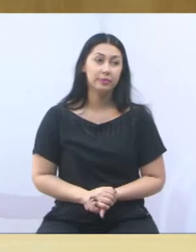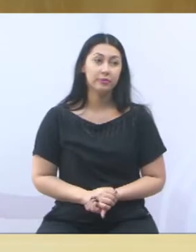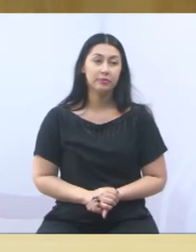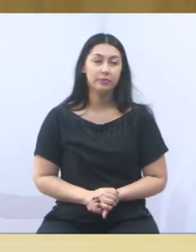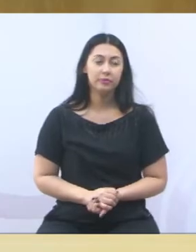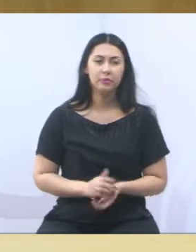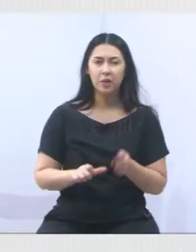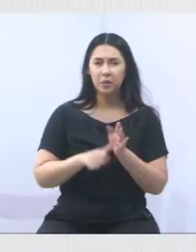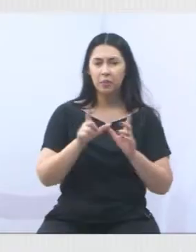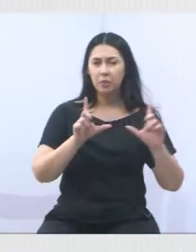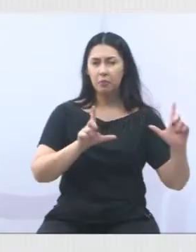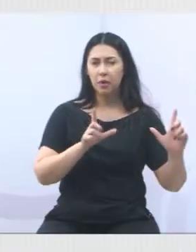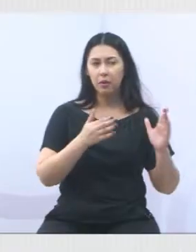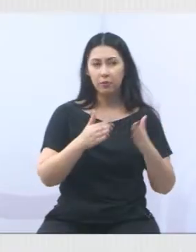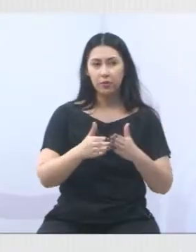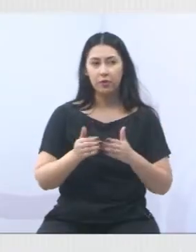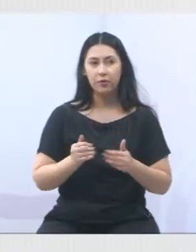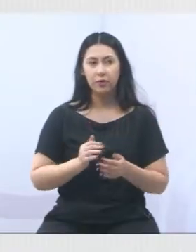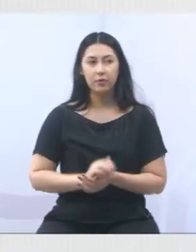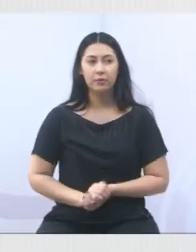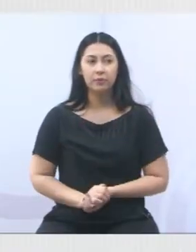Primeiro slide, por favor.